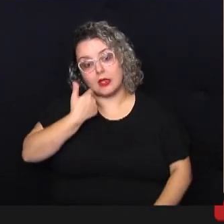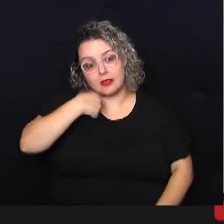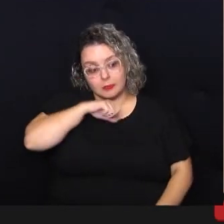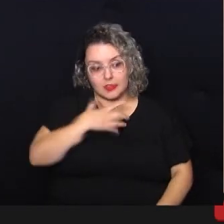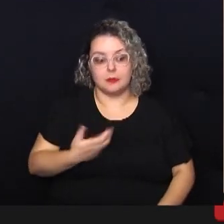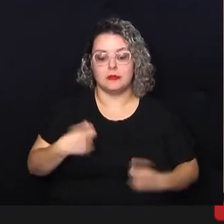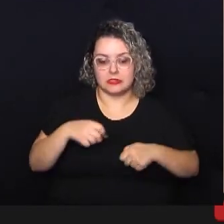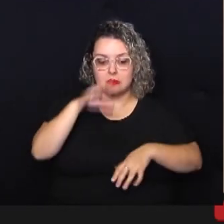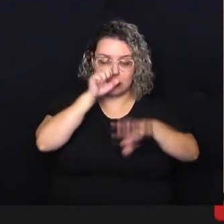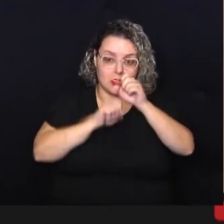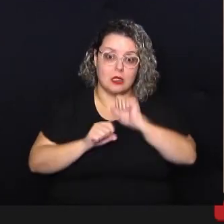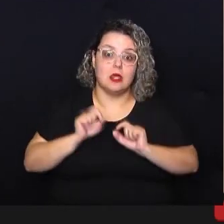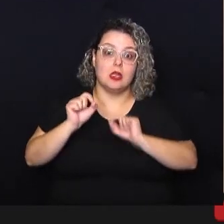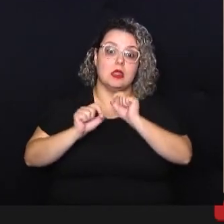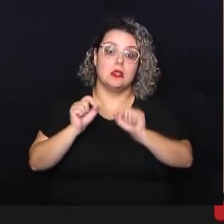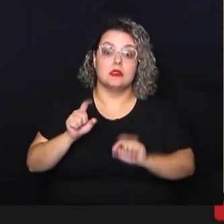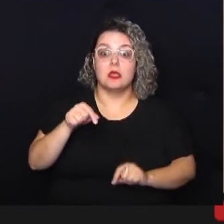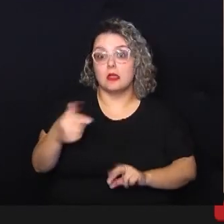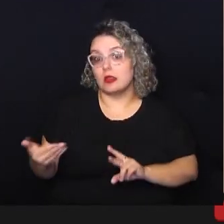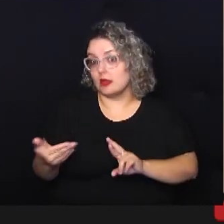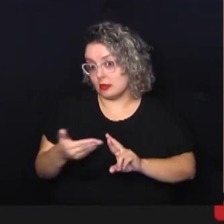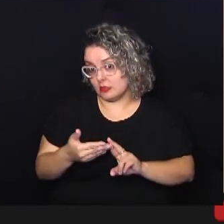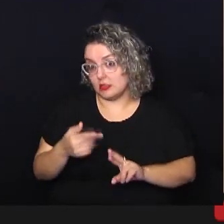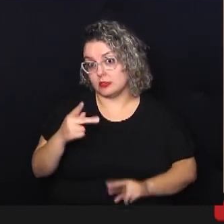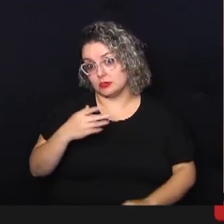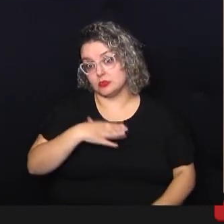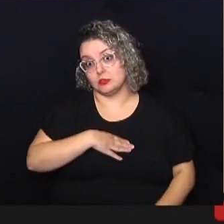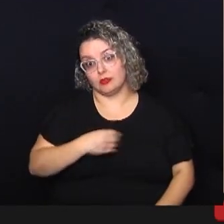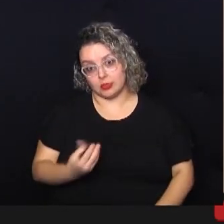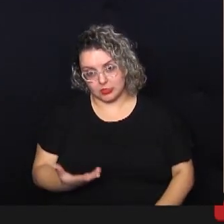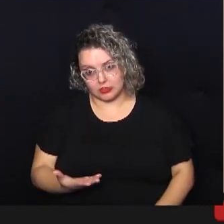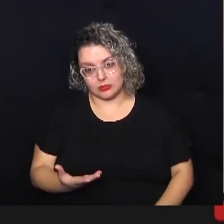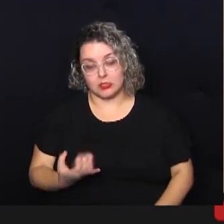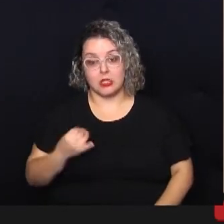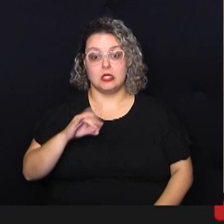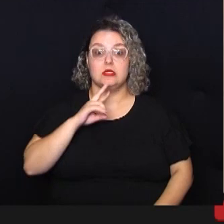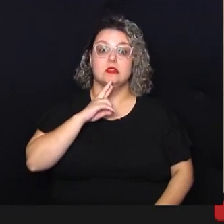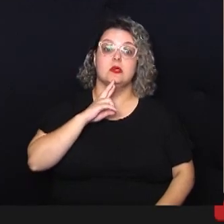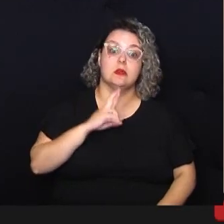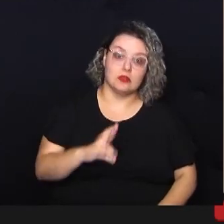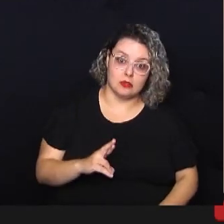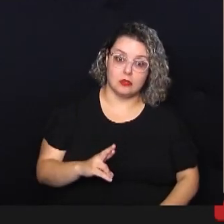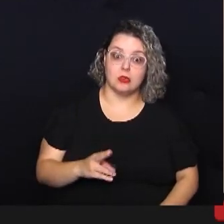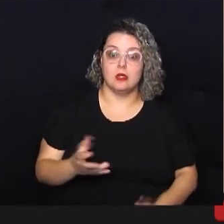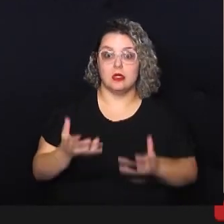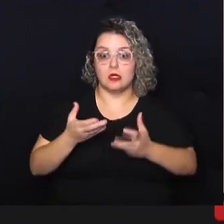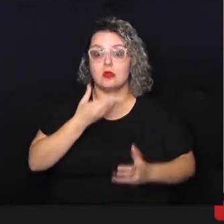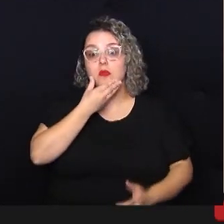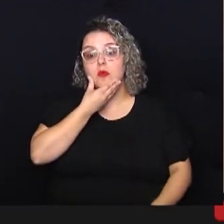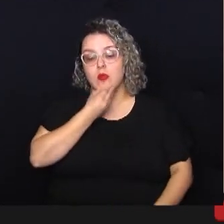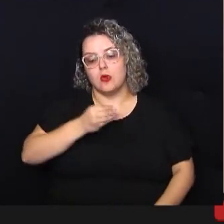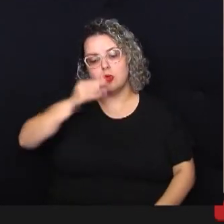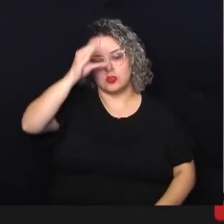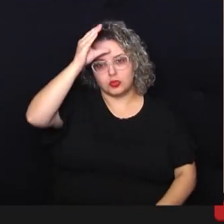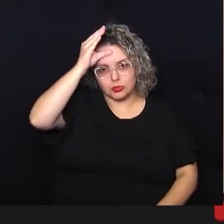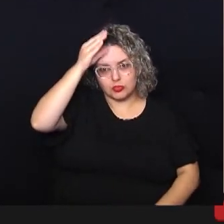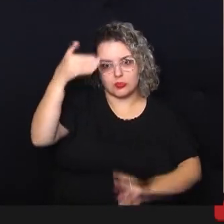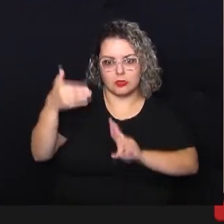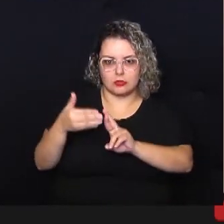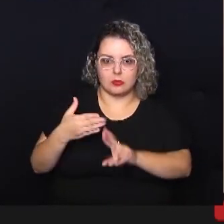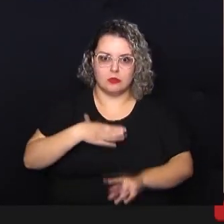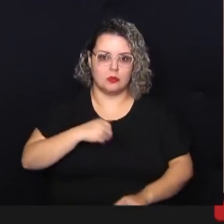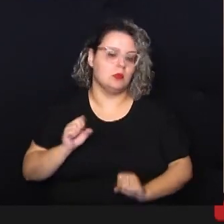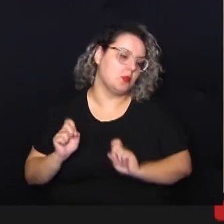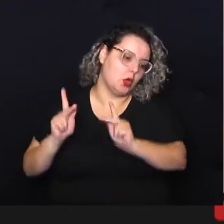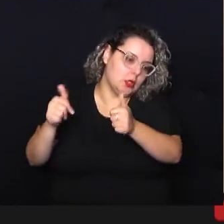assim: quem você quer que seja a referência do seu filho? Se a resposta for eu quero que o tio seja a referência do meu filho, beleza.